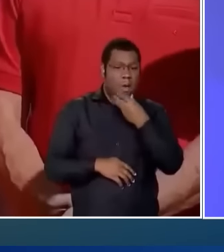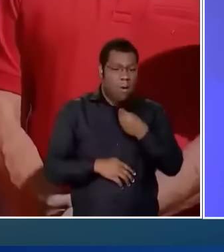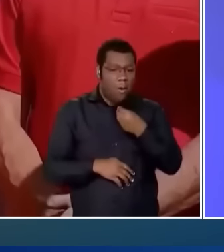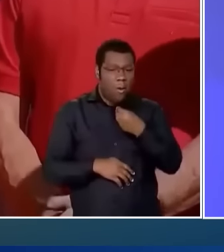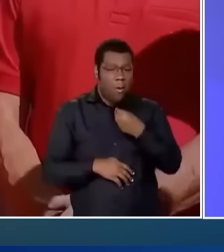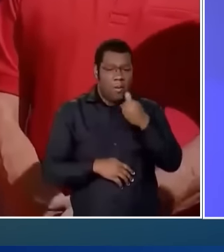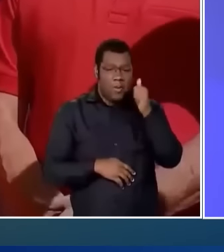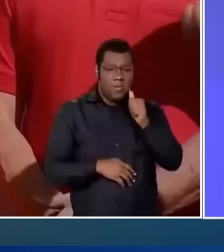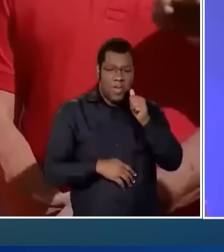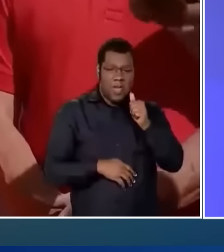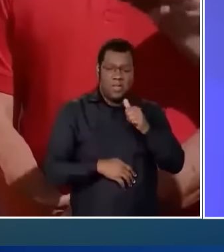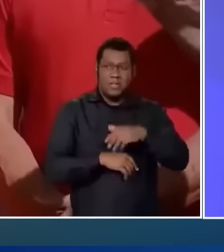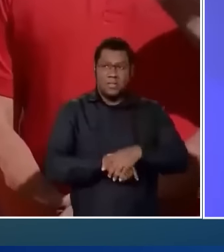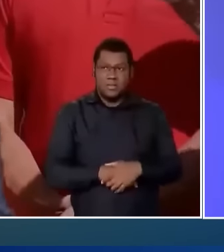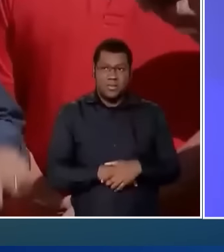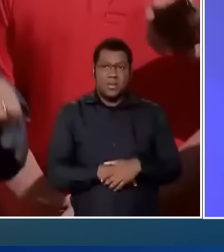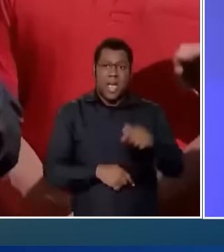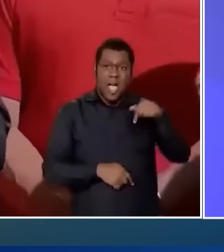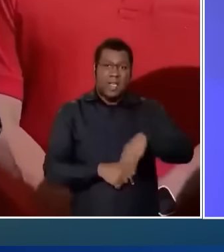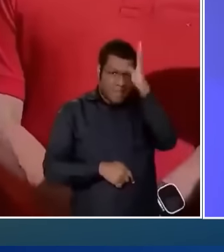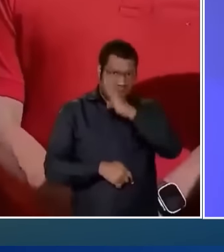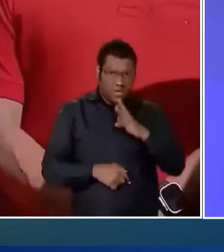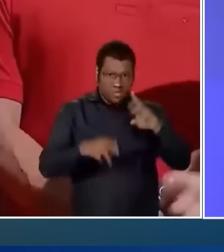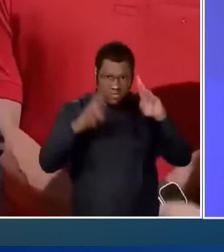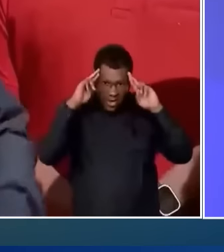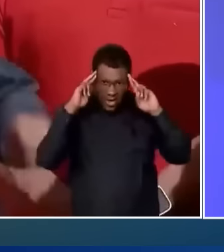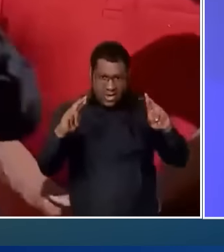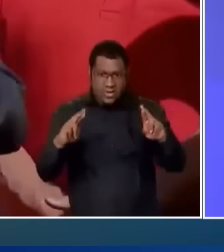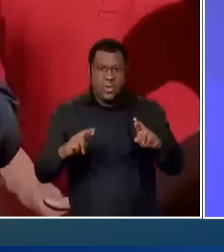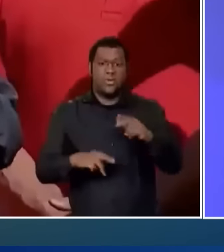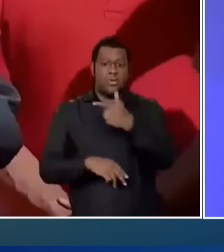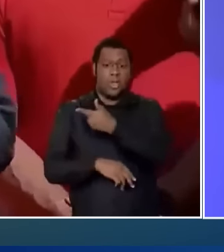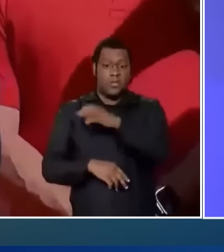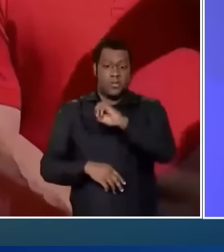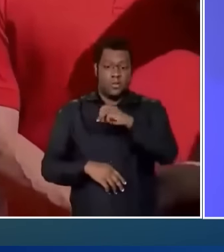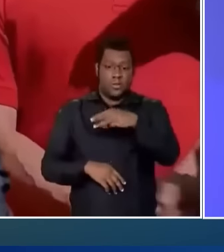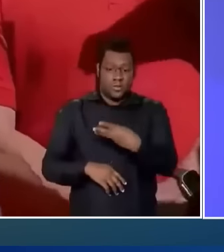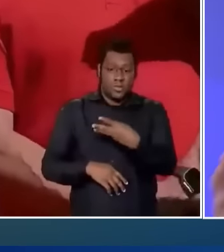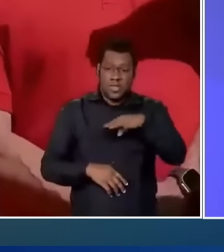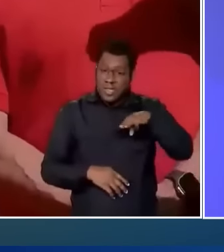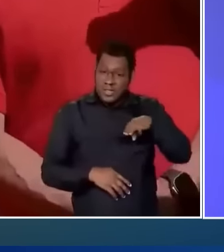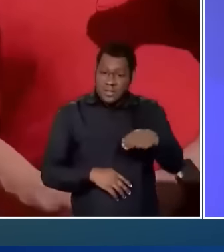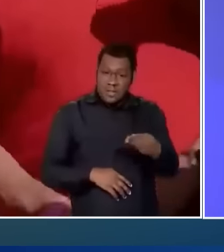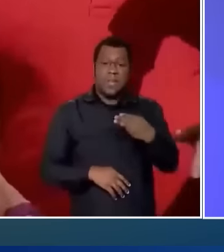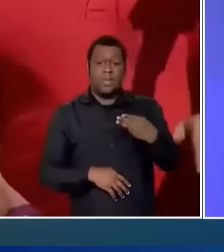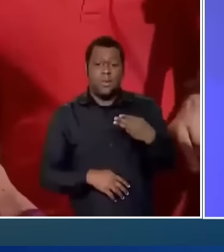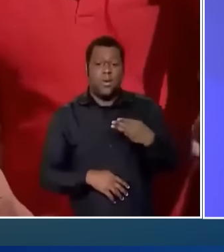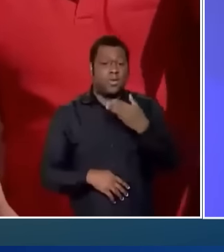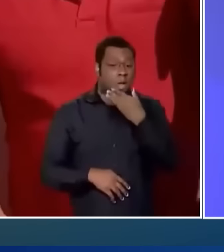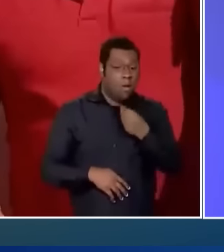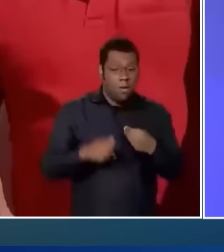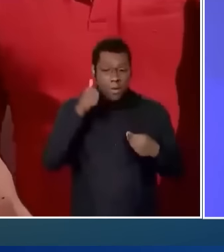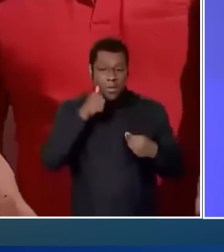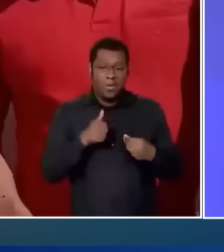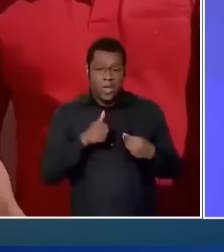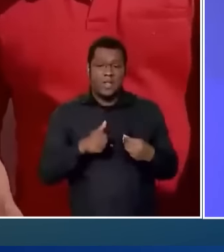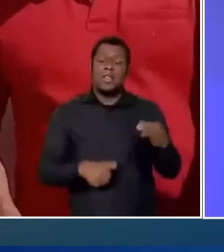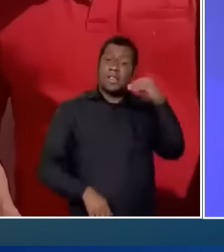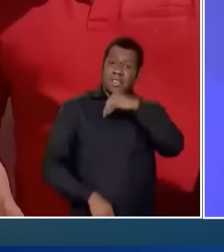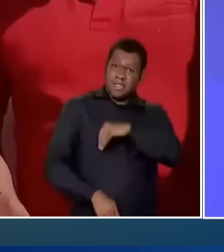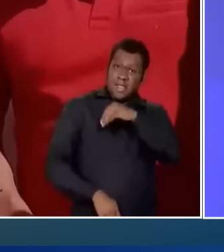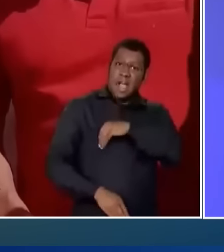produzindo não só no Brasil, mas em diferentes partes do mundo. O Lula é a liderança óbvia desse processo e, ao meu ver,